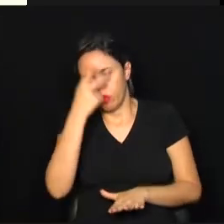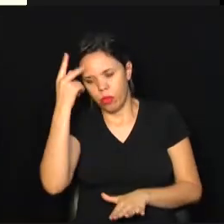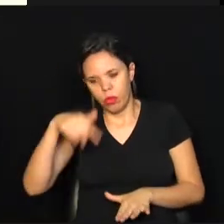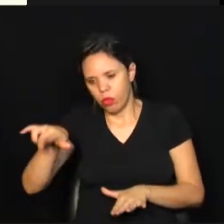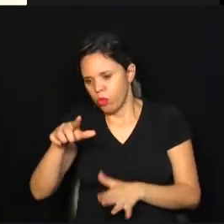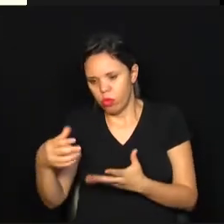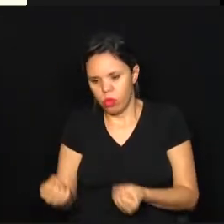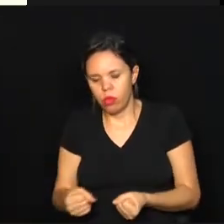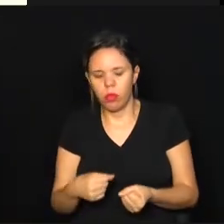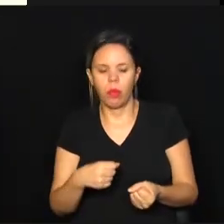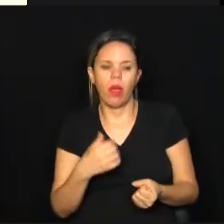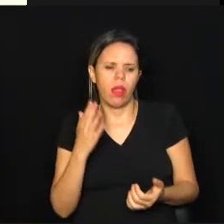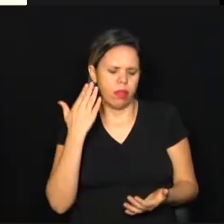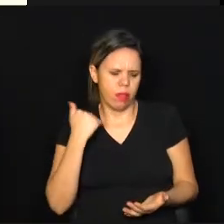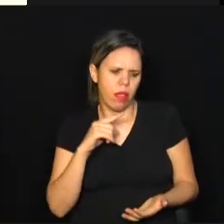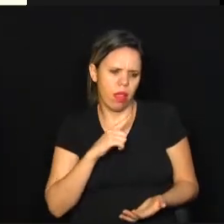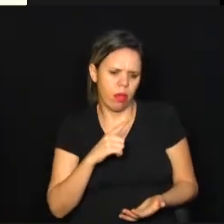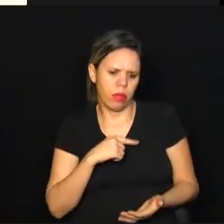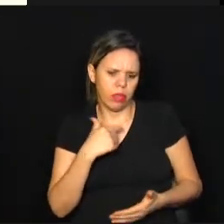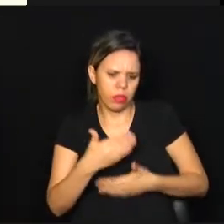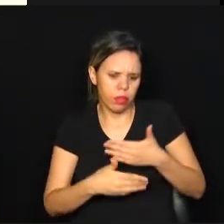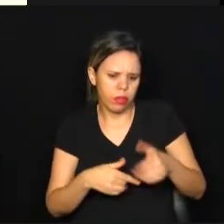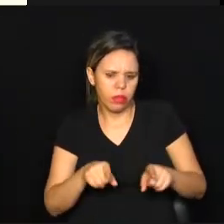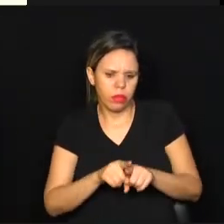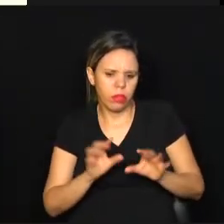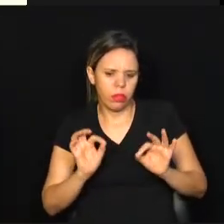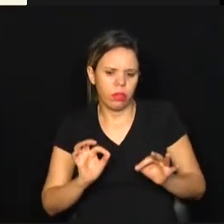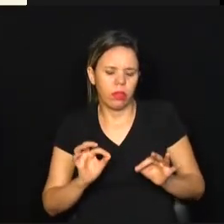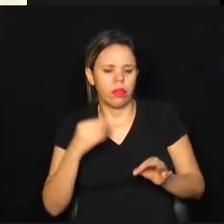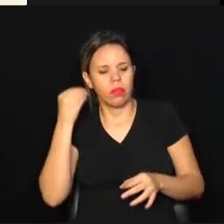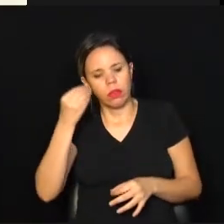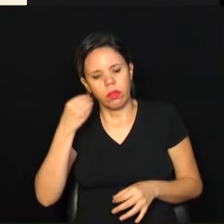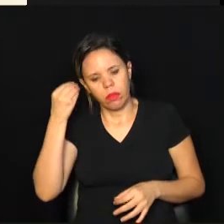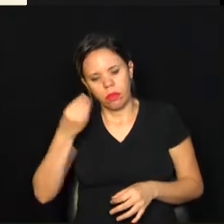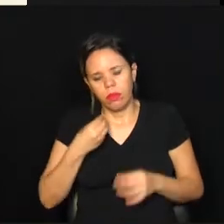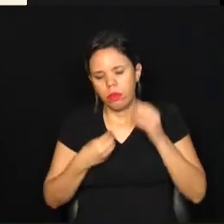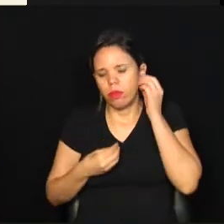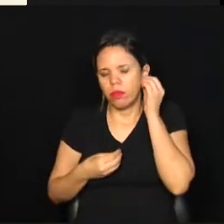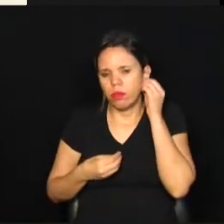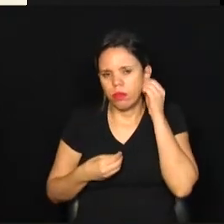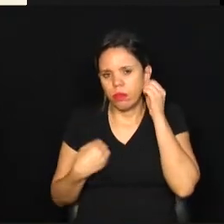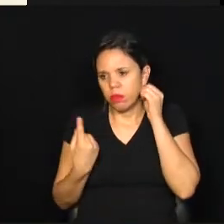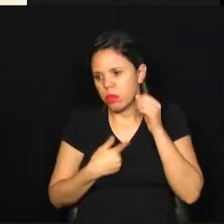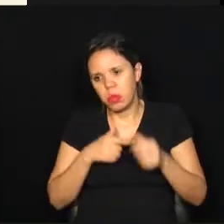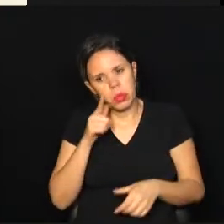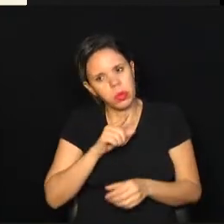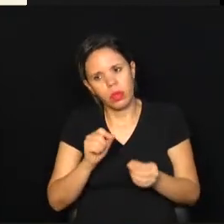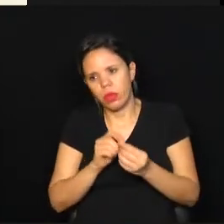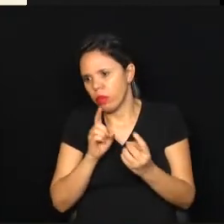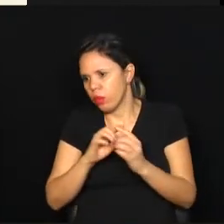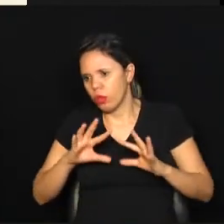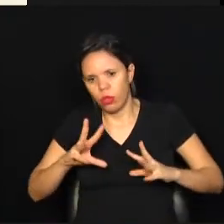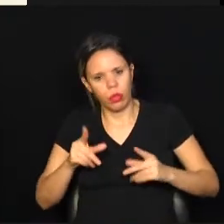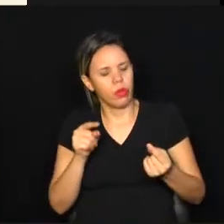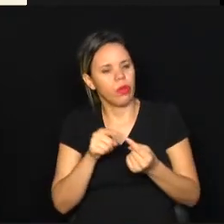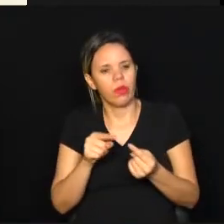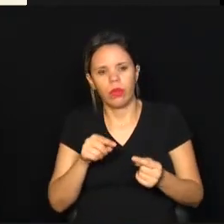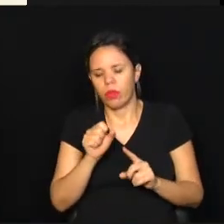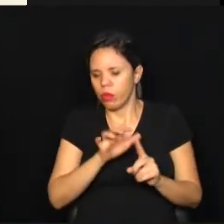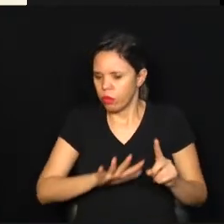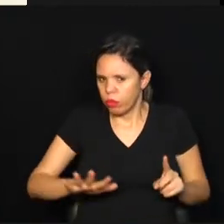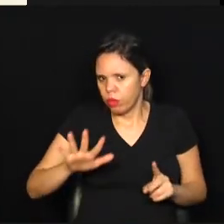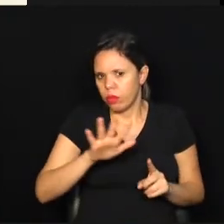pessoas, mas a gente entende que tudo serve como experiência, aquilo que a gente não conseguiu atender todos os objetivos da